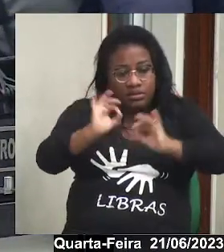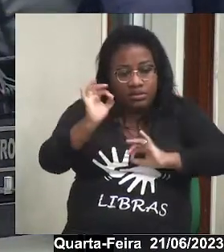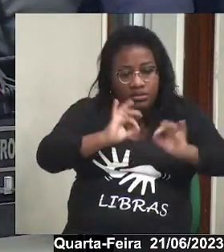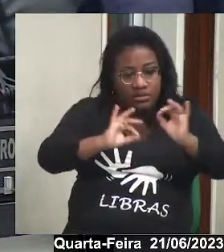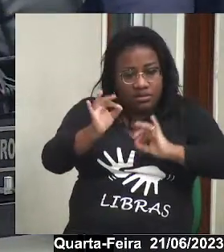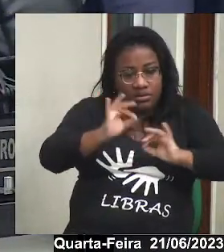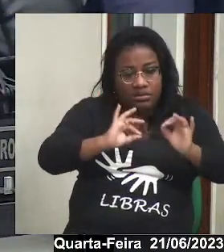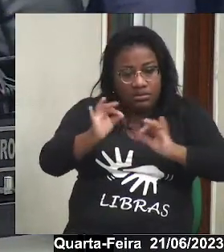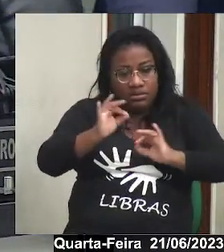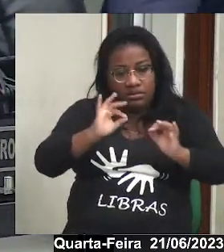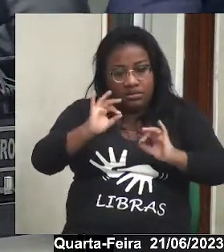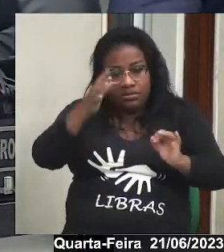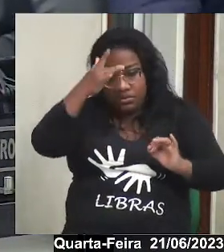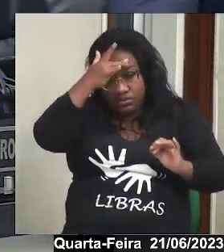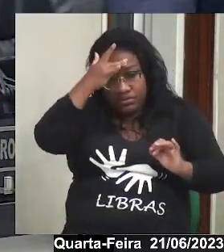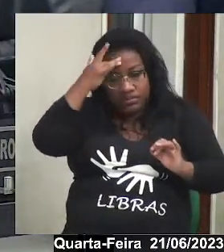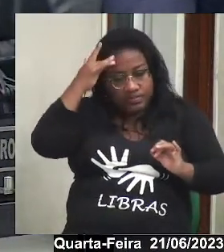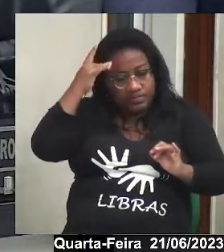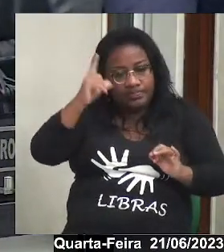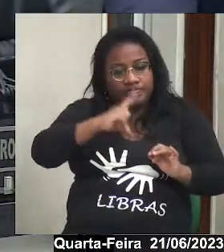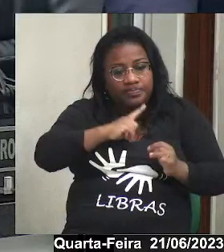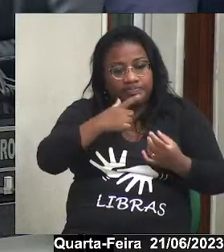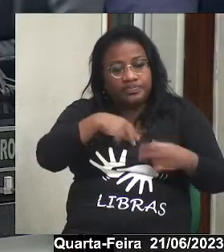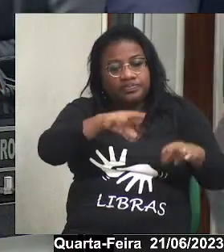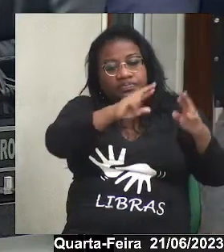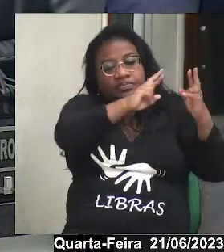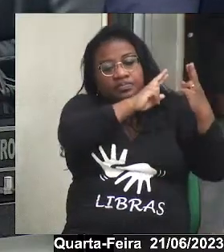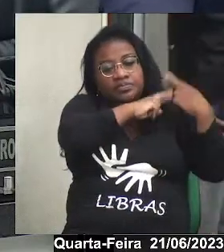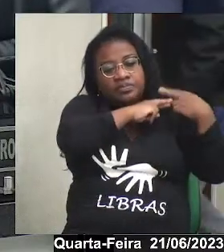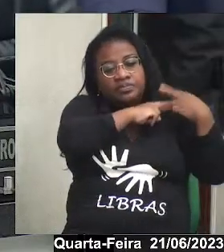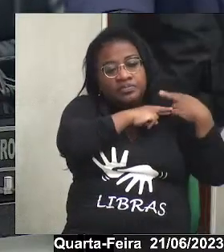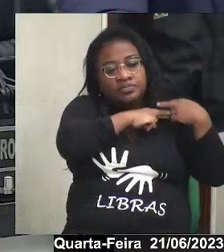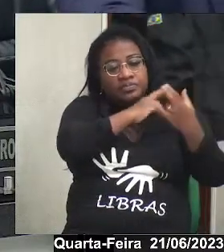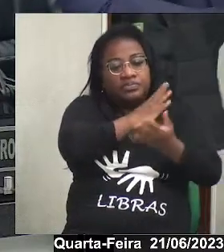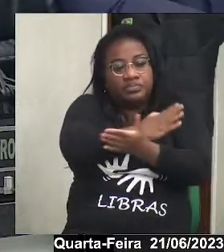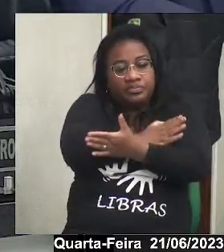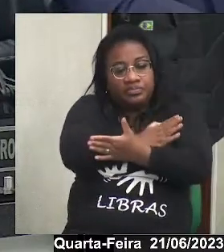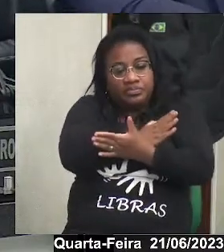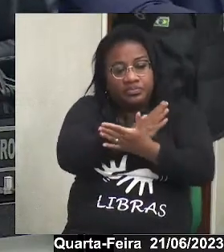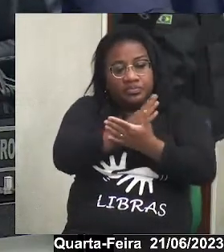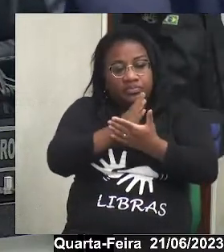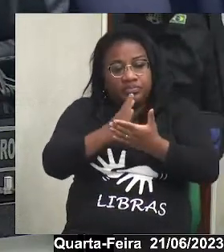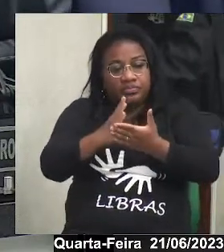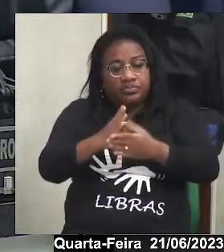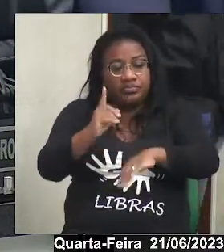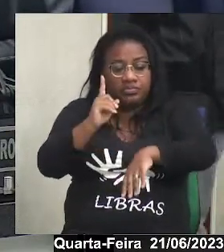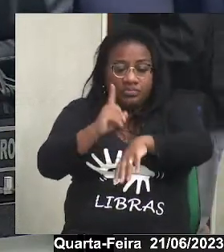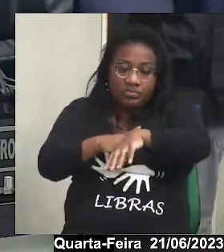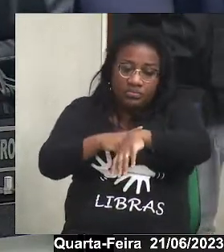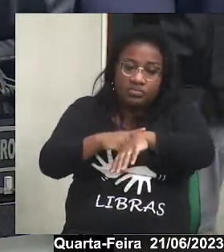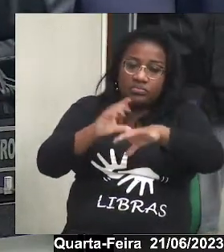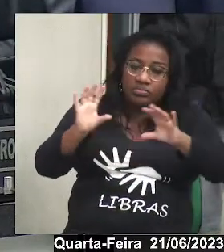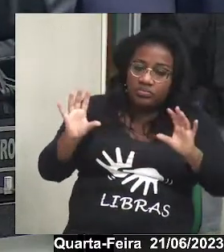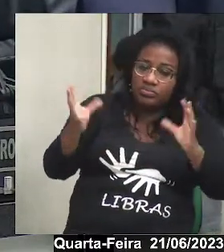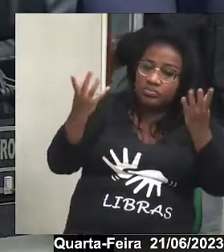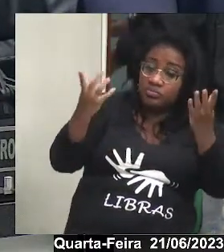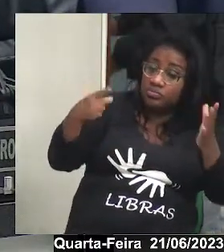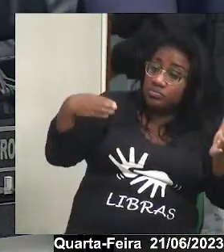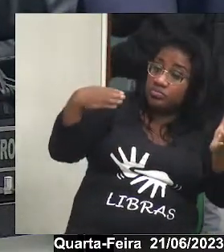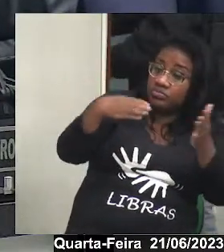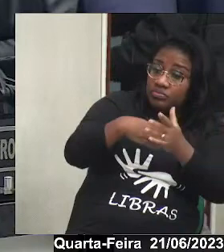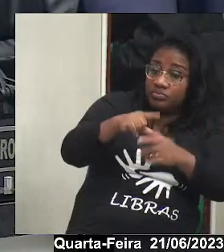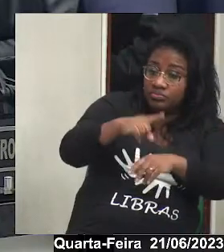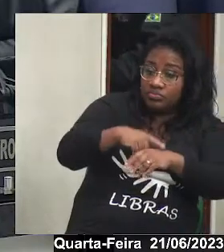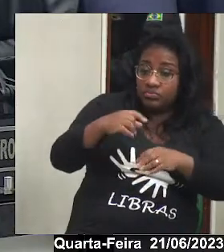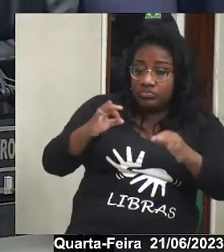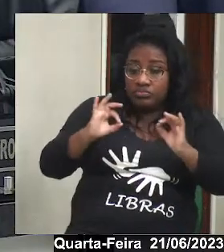Rua Santa Inês, o pessoal com muita responsabilidade, está começando a festa na hora certa, terminando a festa